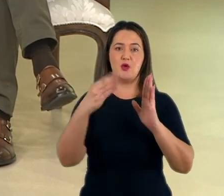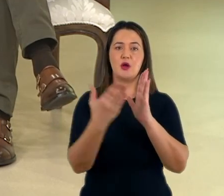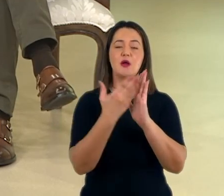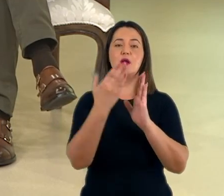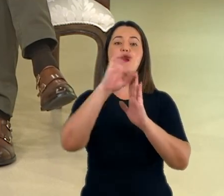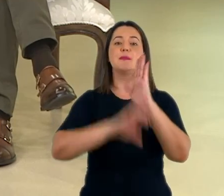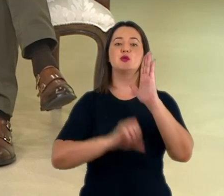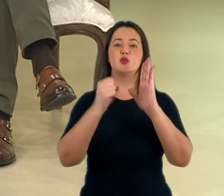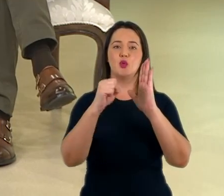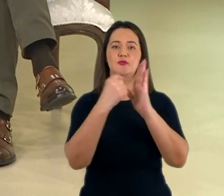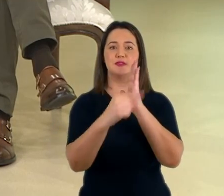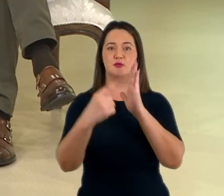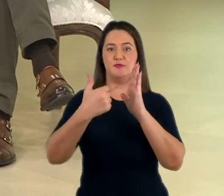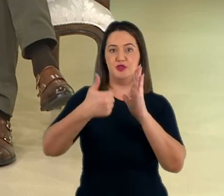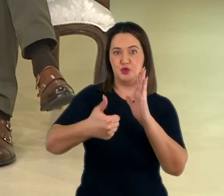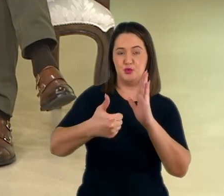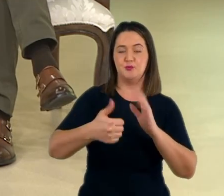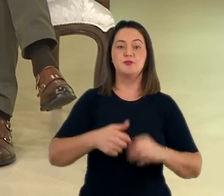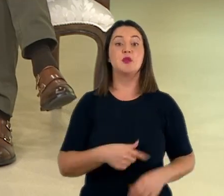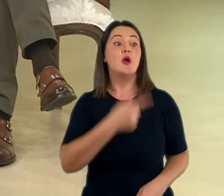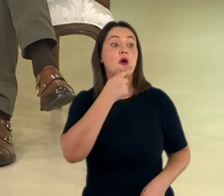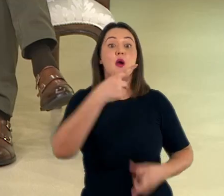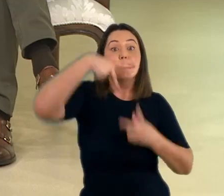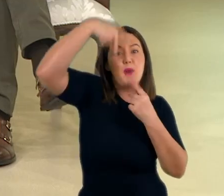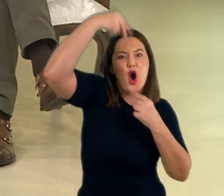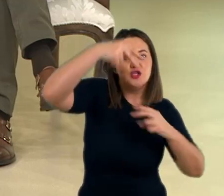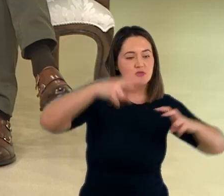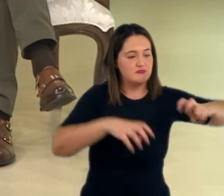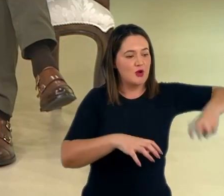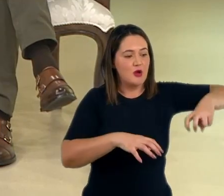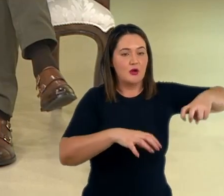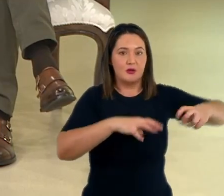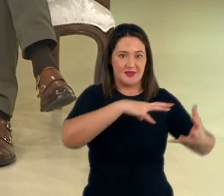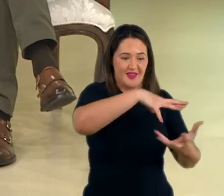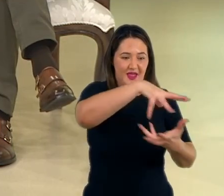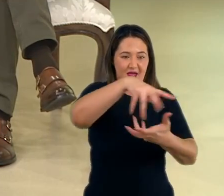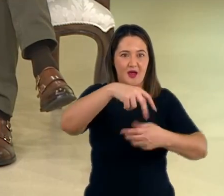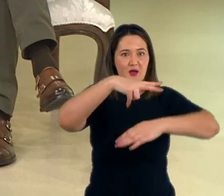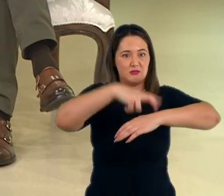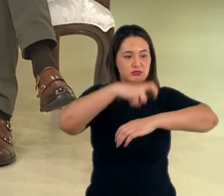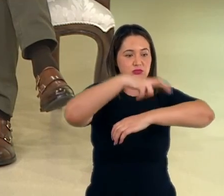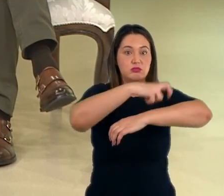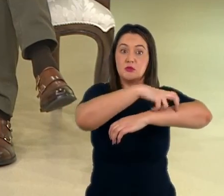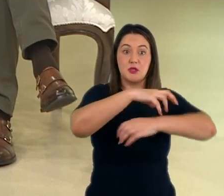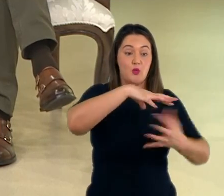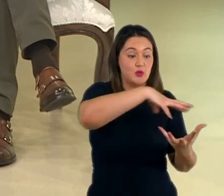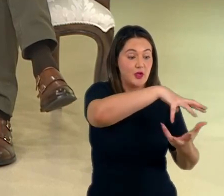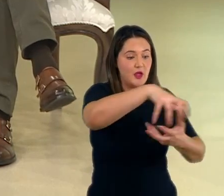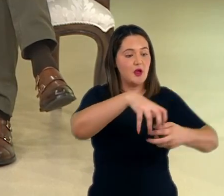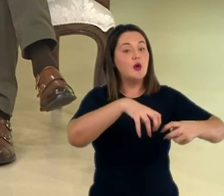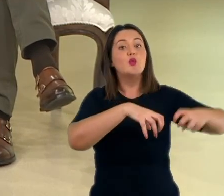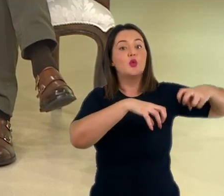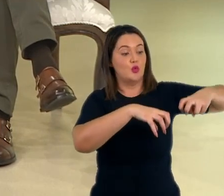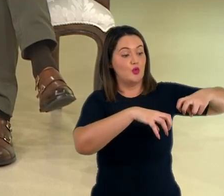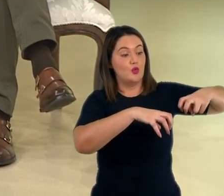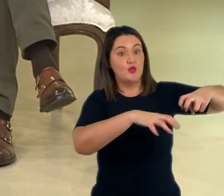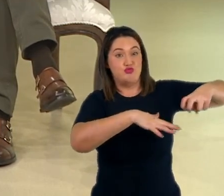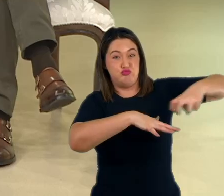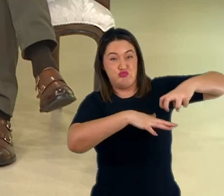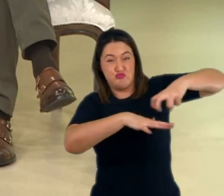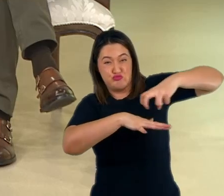fato de que o bode se movia com rápida velocidade sem tocar no chão, conforme Daniel 8, verso